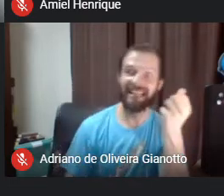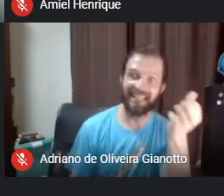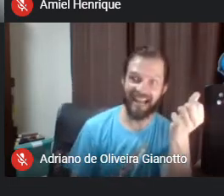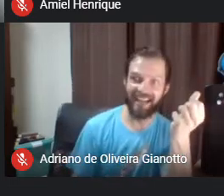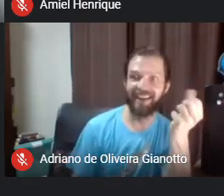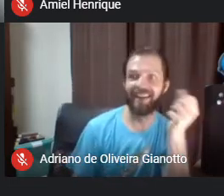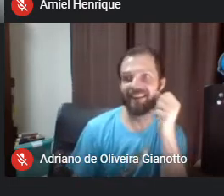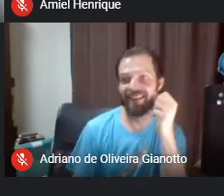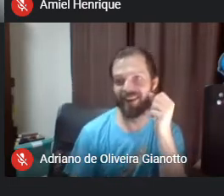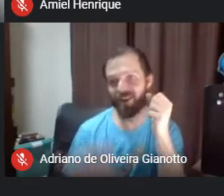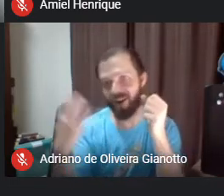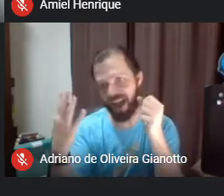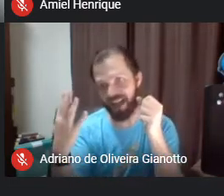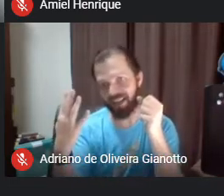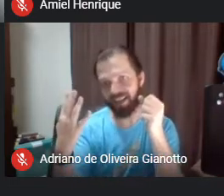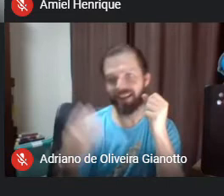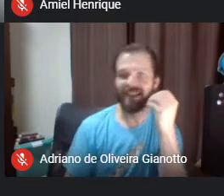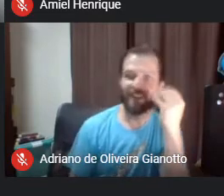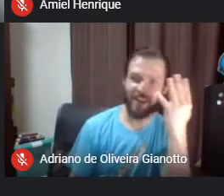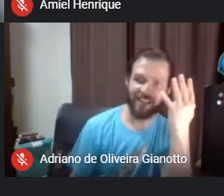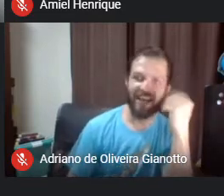4, 5, 6,